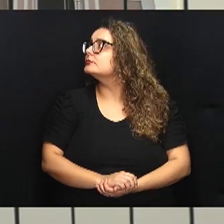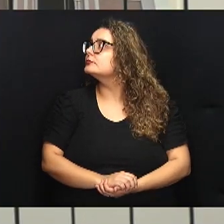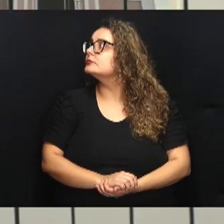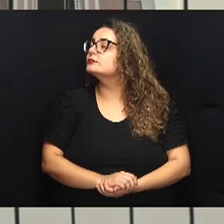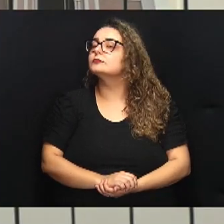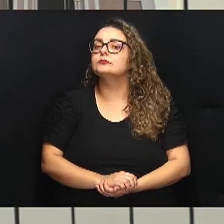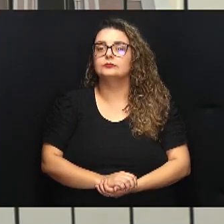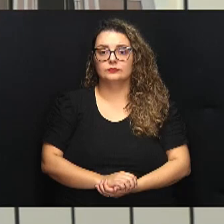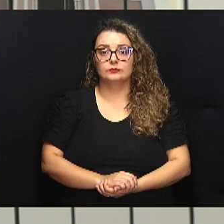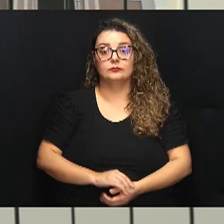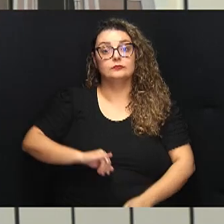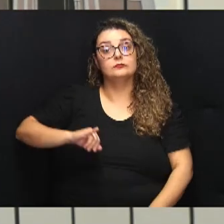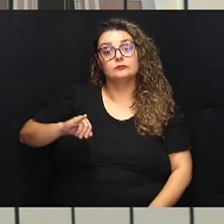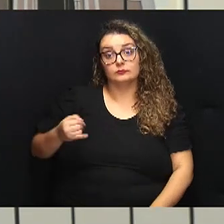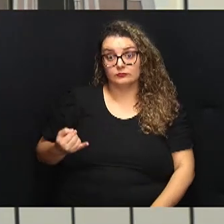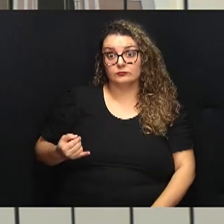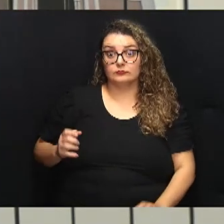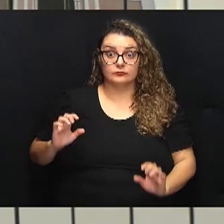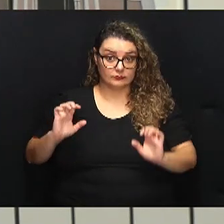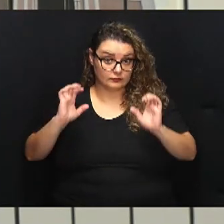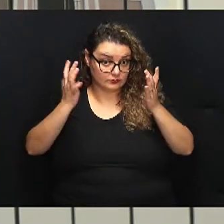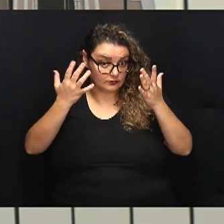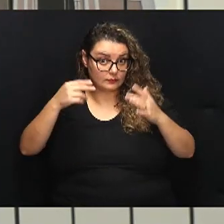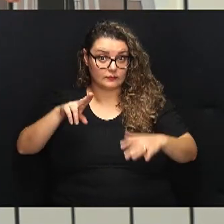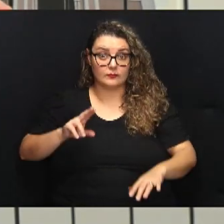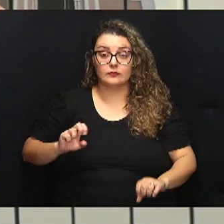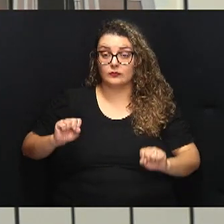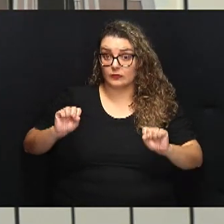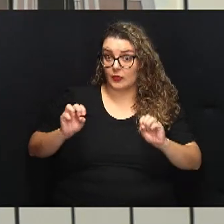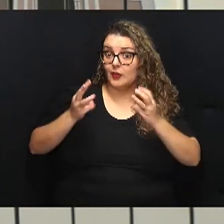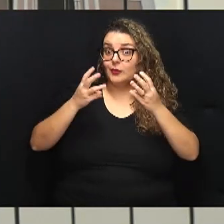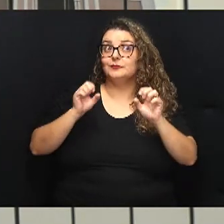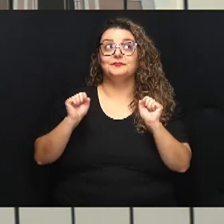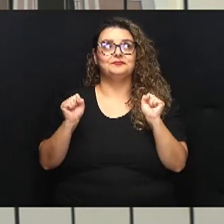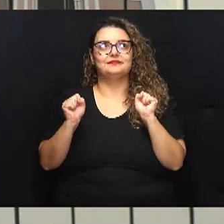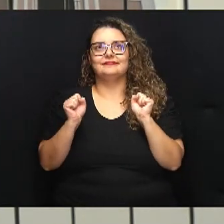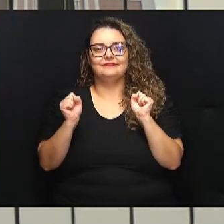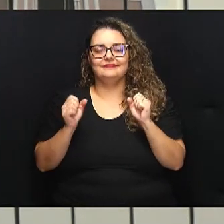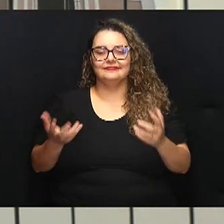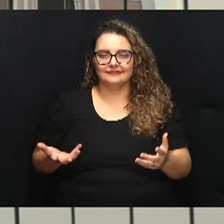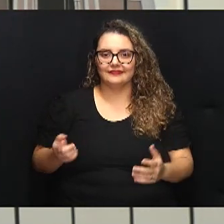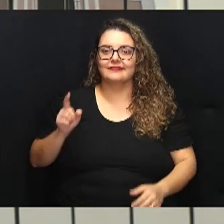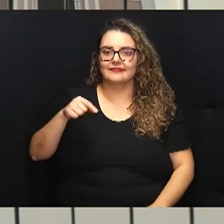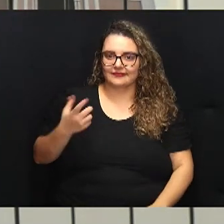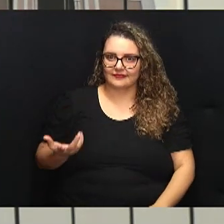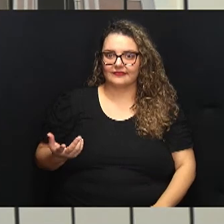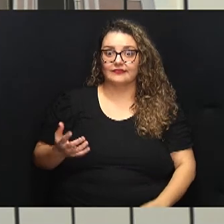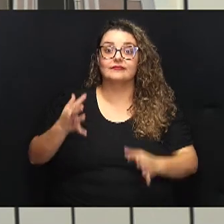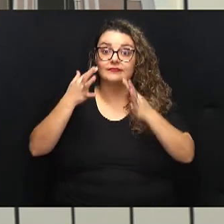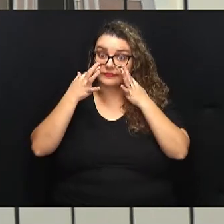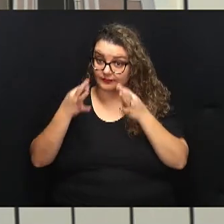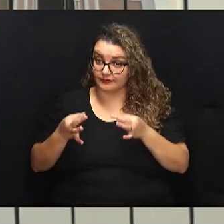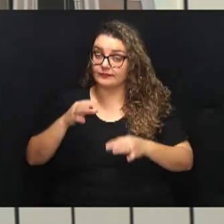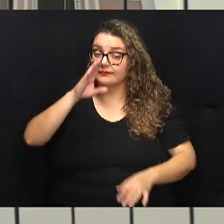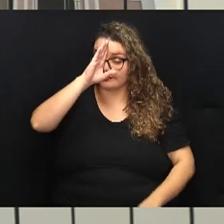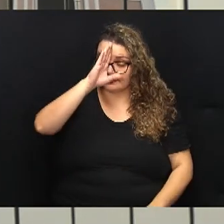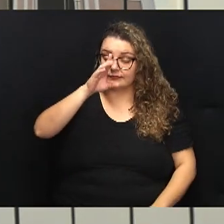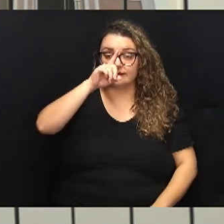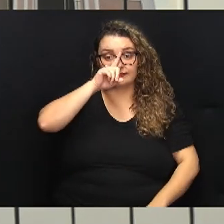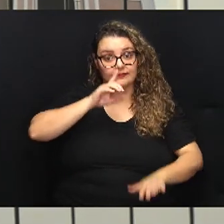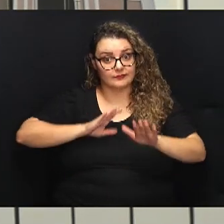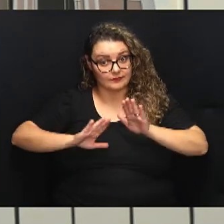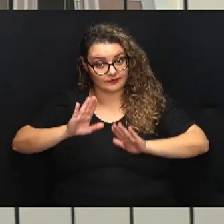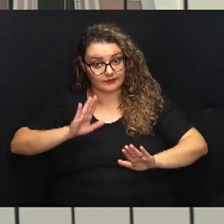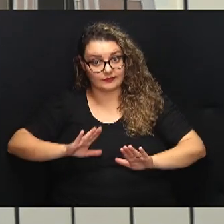Para aproveitar um evento ou aquele show tão aguardado, é importante estar atento aos principais cuidados